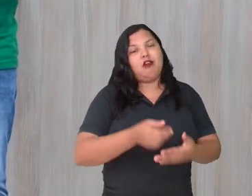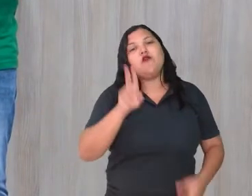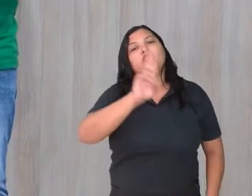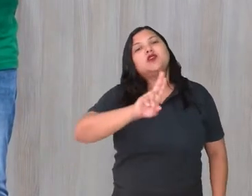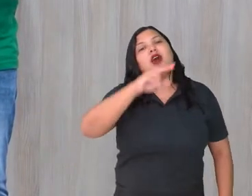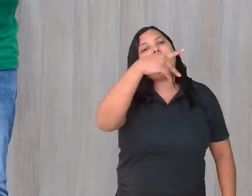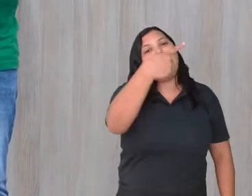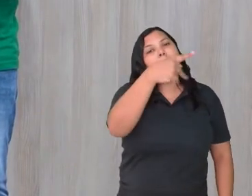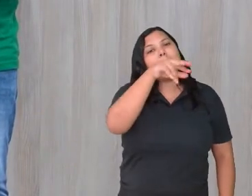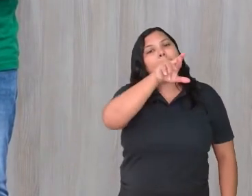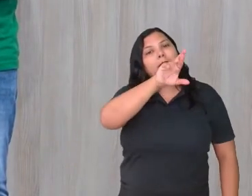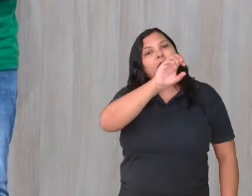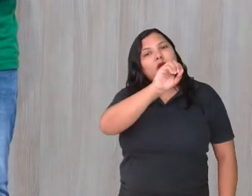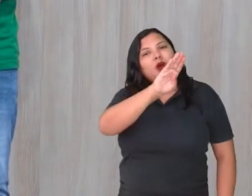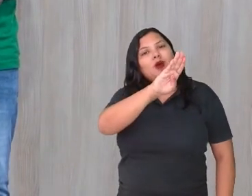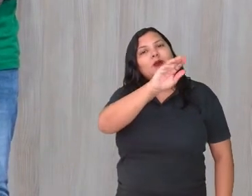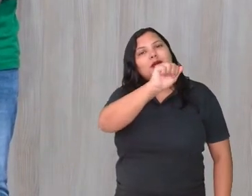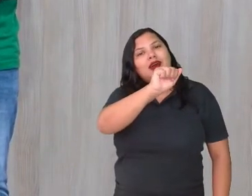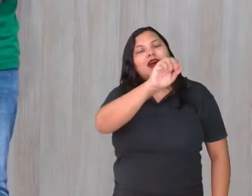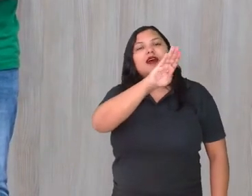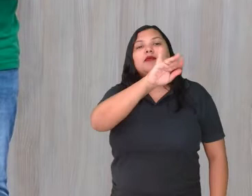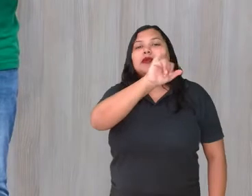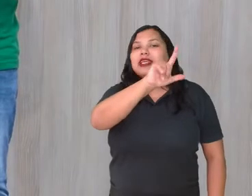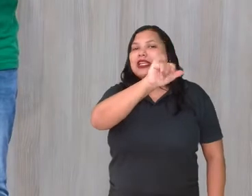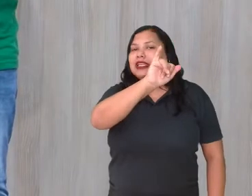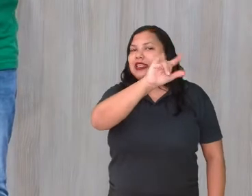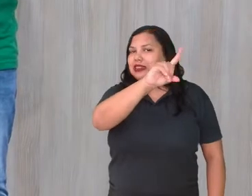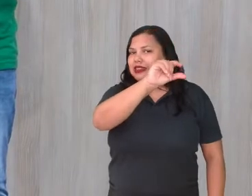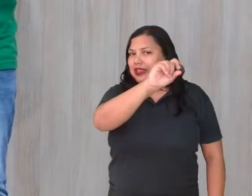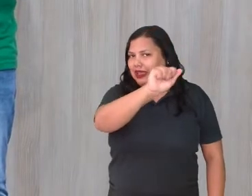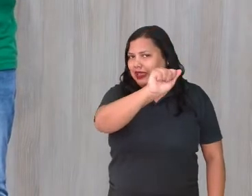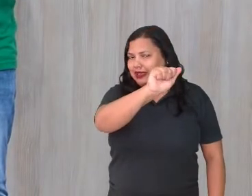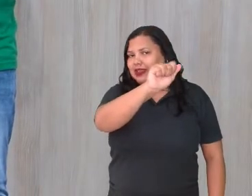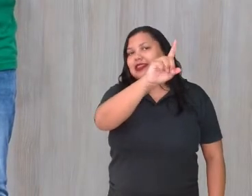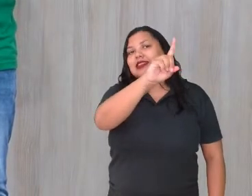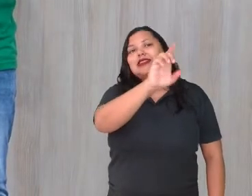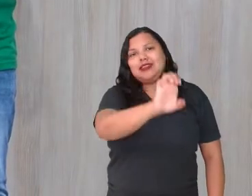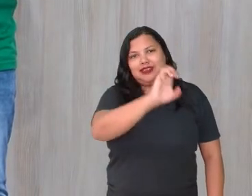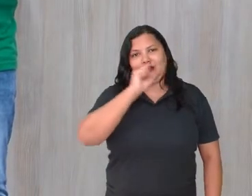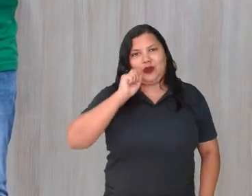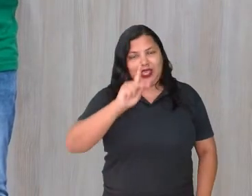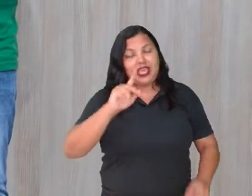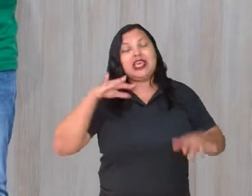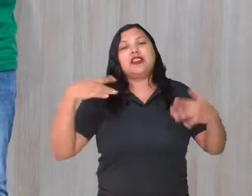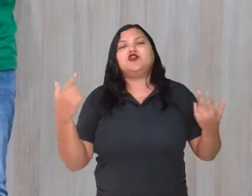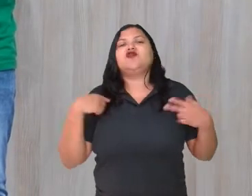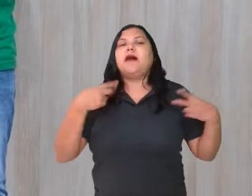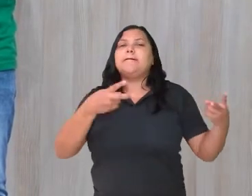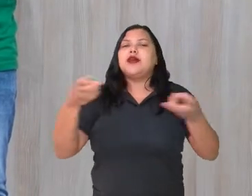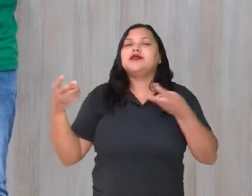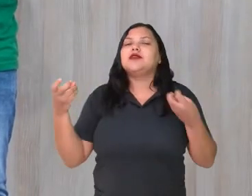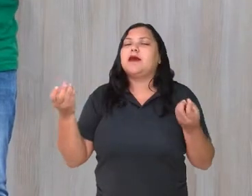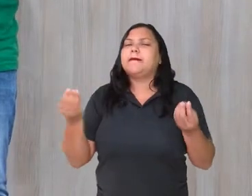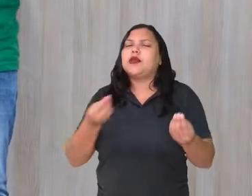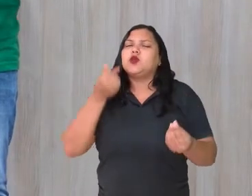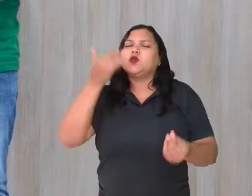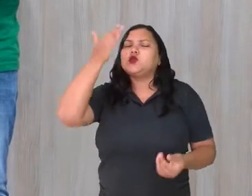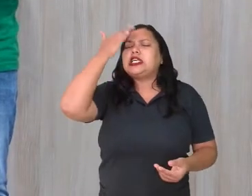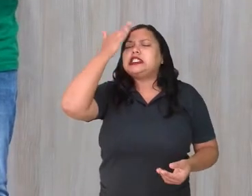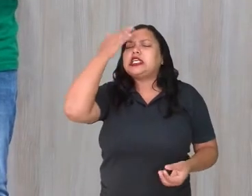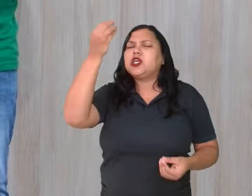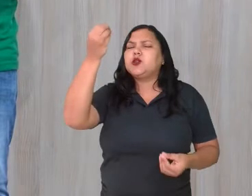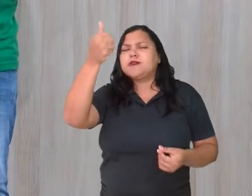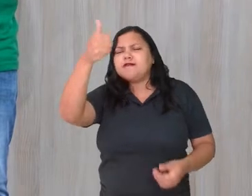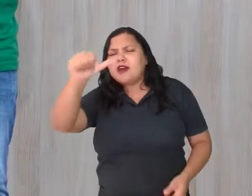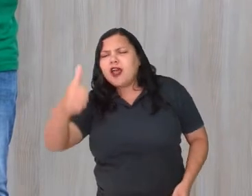gente usa chance, é quando a gente está tentando avaliar de maneira mais qualitativa, ou seja, a gente está tentando entender o problema, a